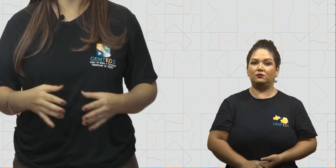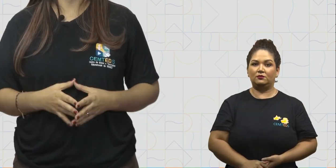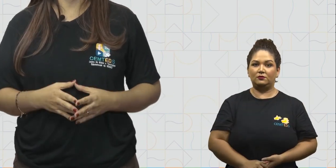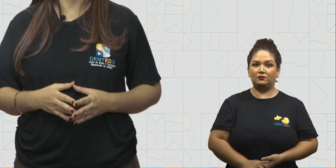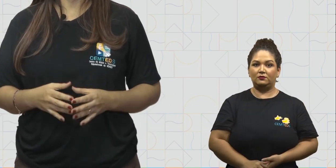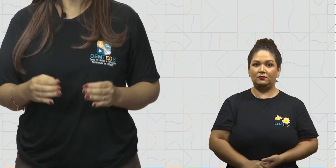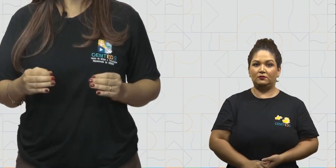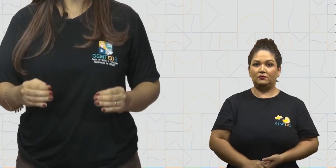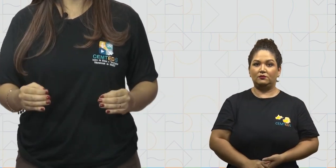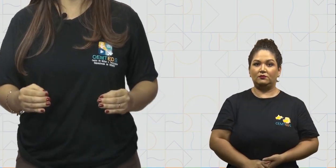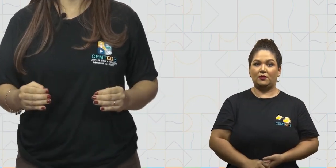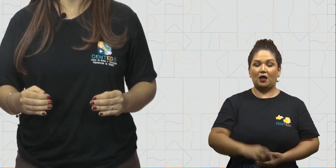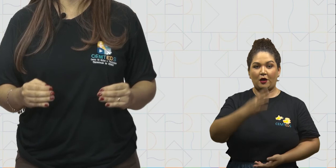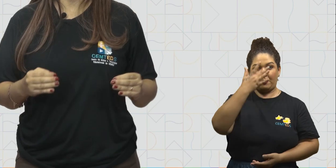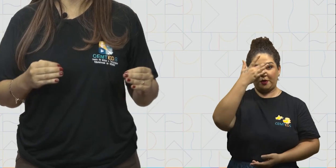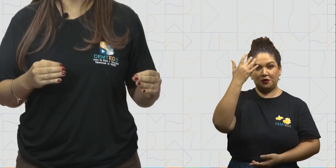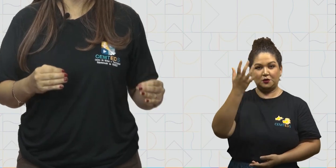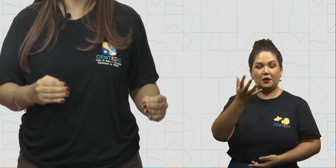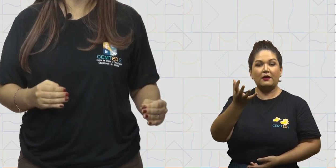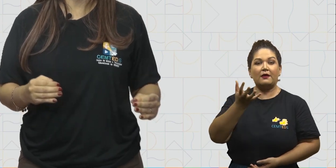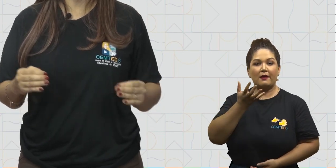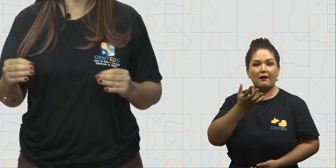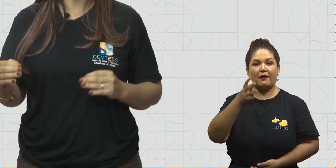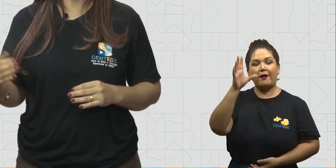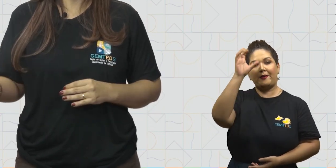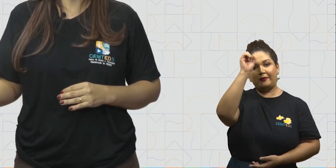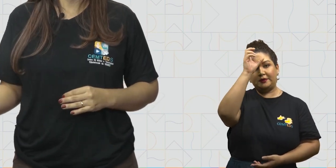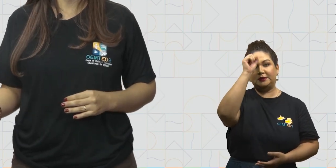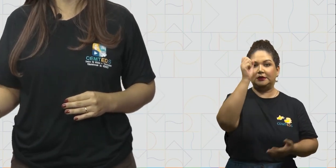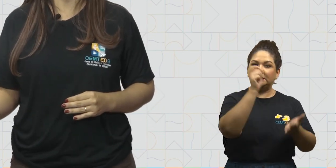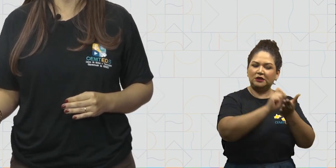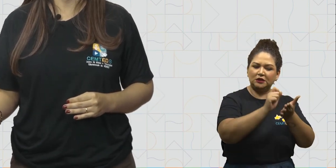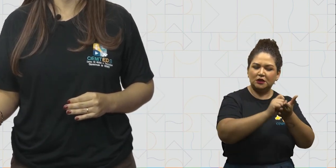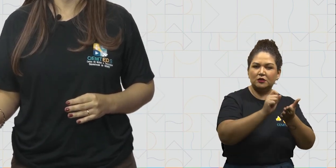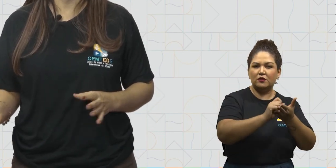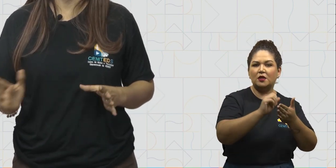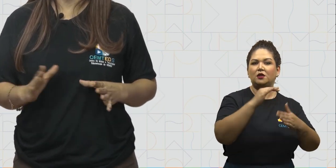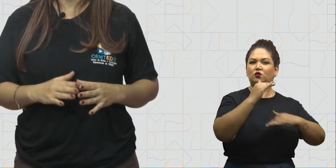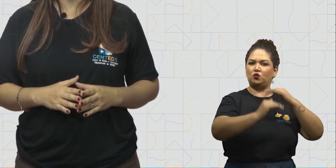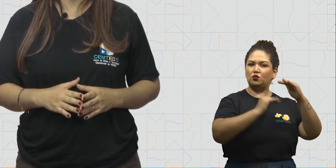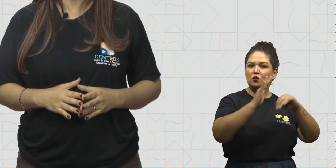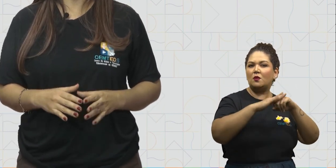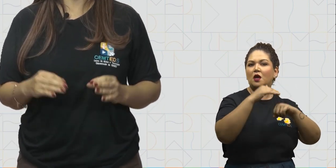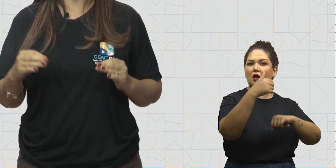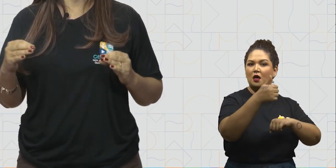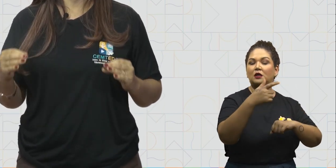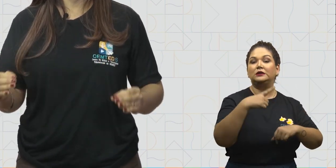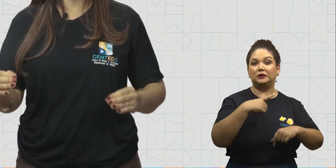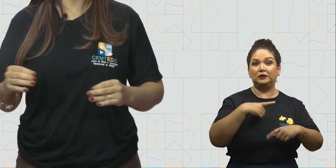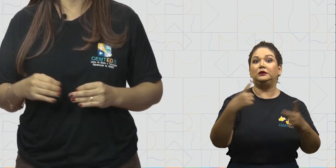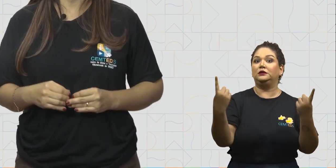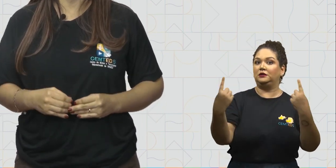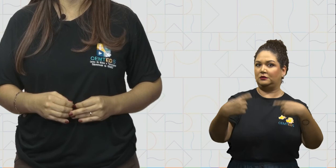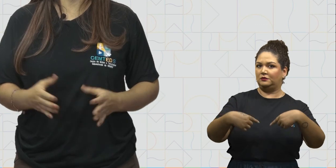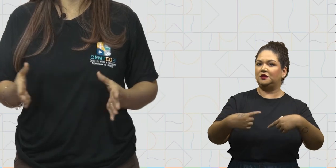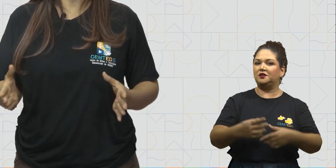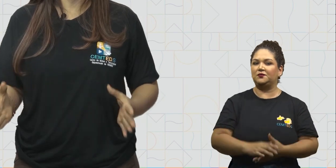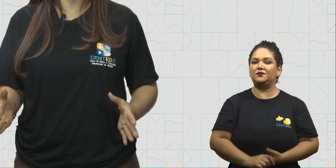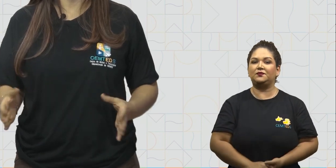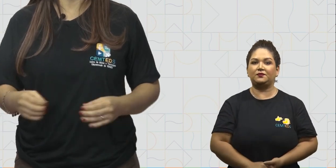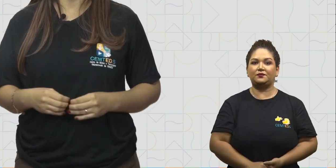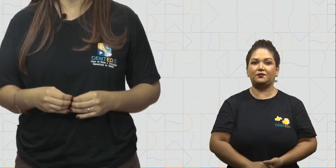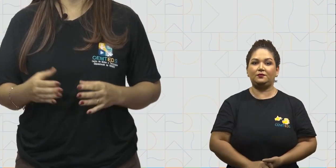e pessoal. Quem se propõe a escrever e aprender a escrever melhor tem alguns desafios pela